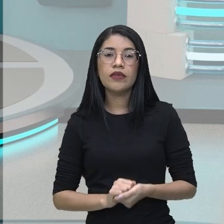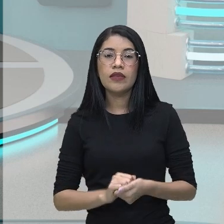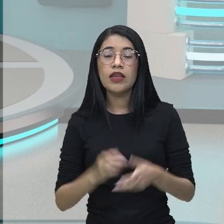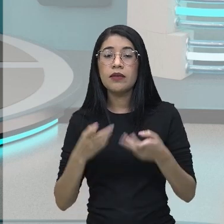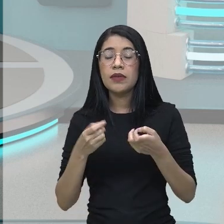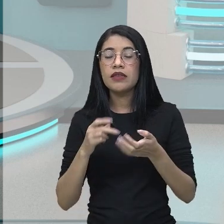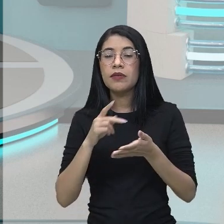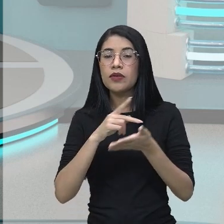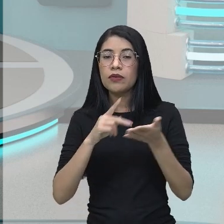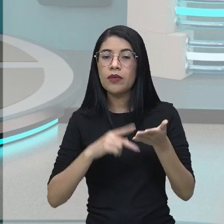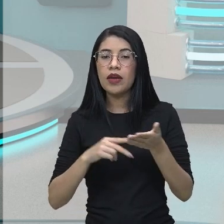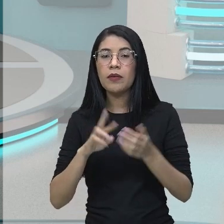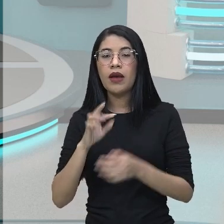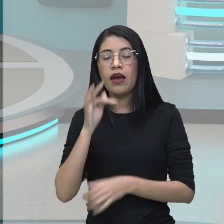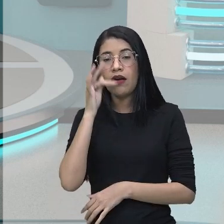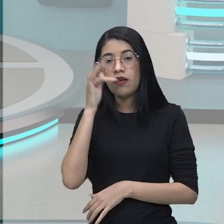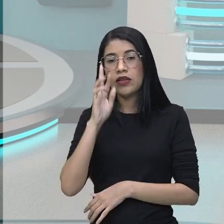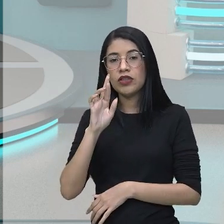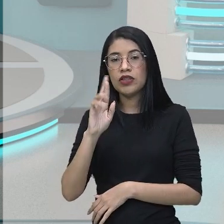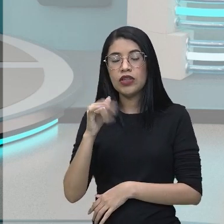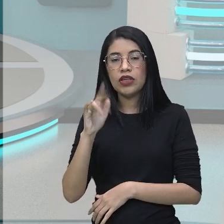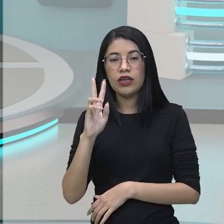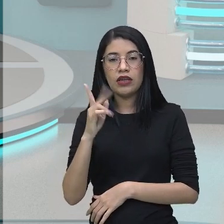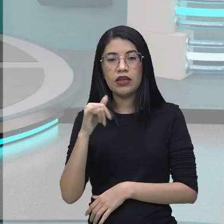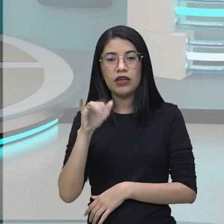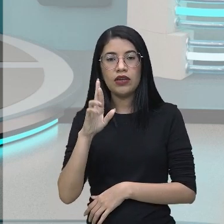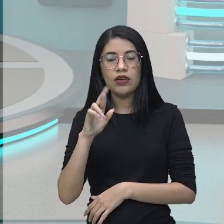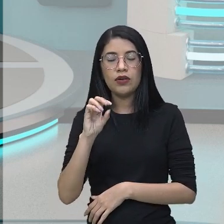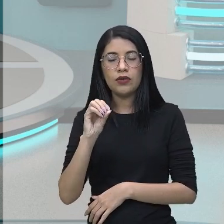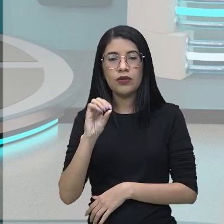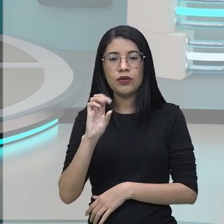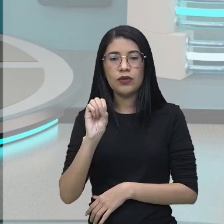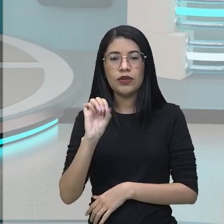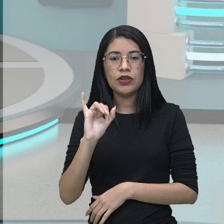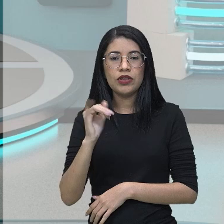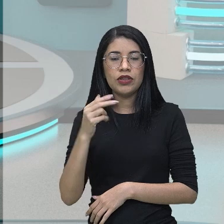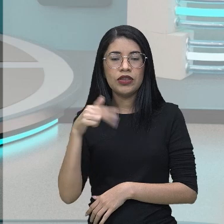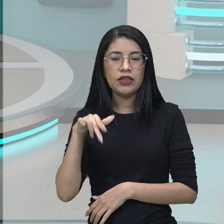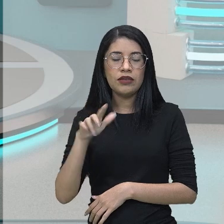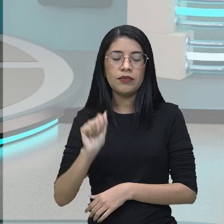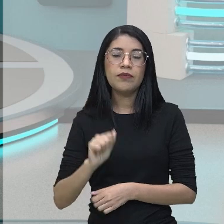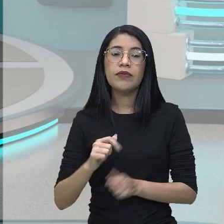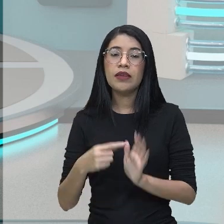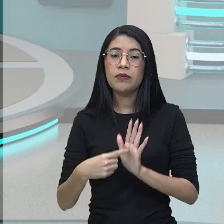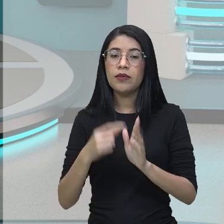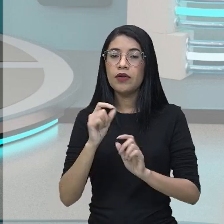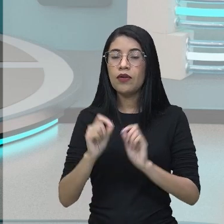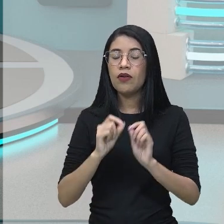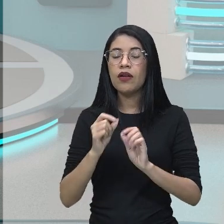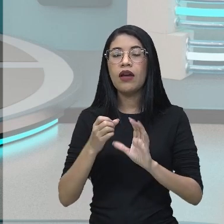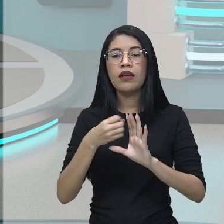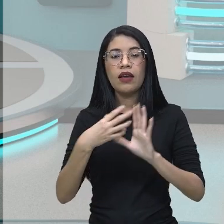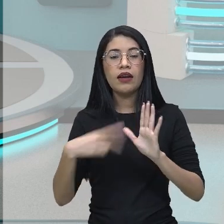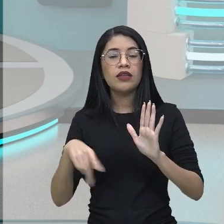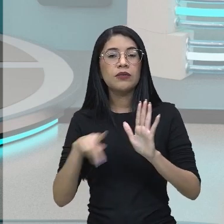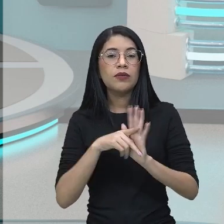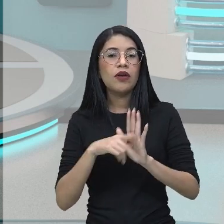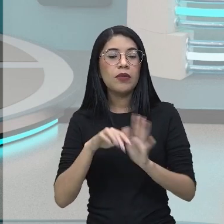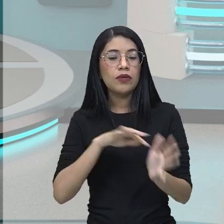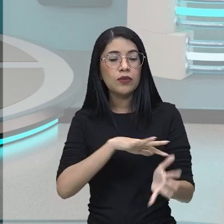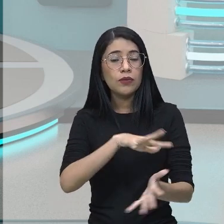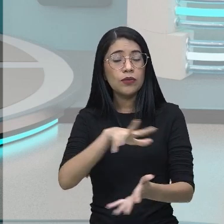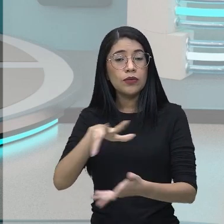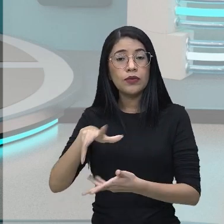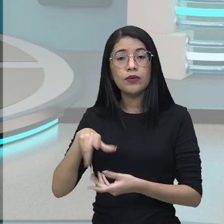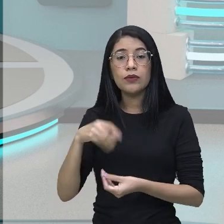a Rosa de estima que evidencia o caráter social evidencia exatamente a questão do mundo